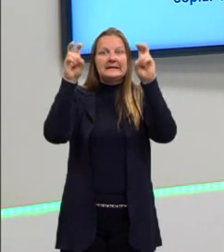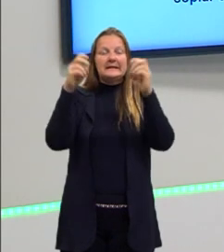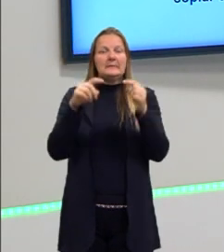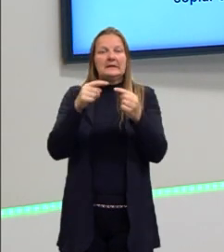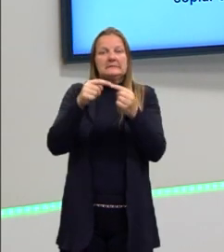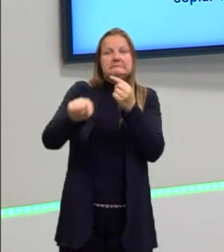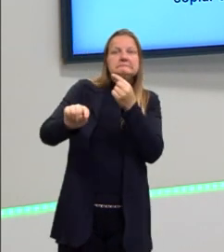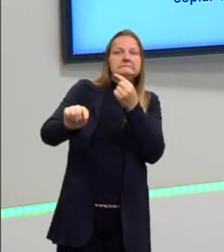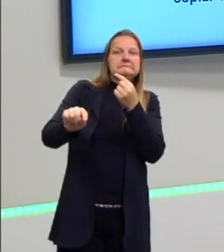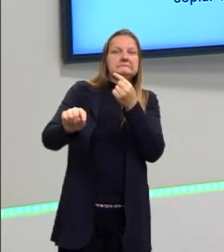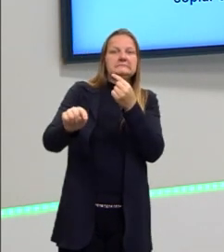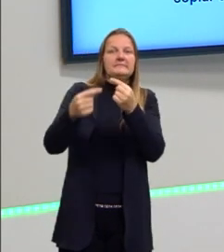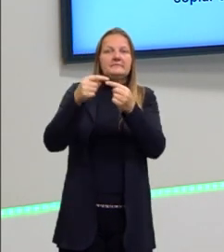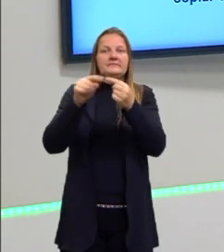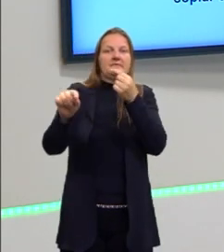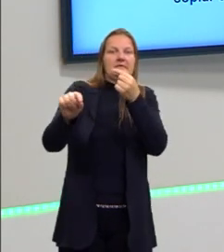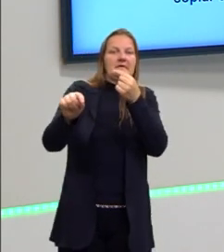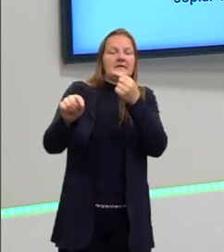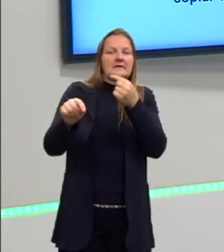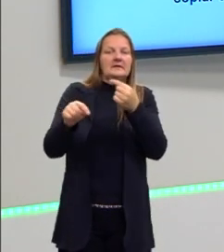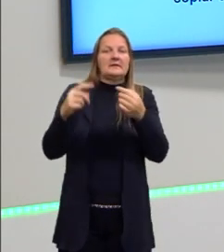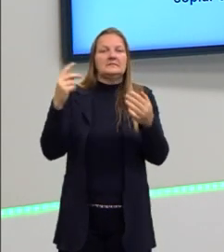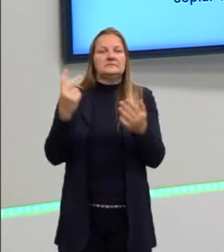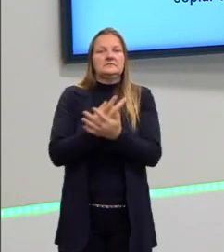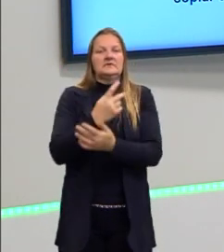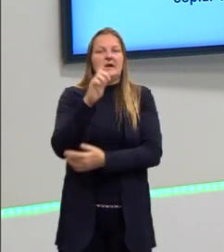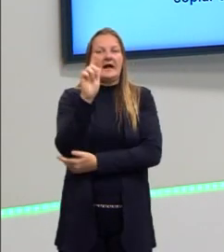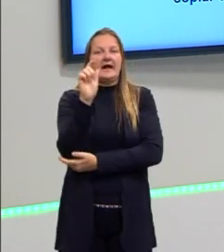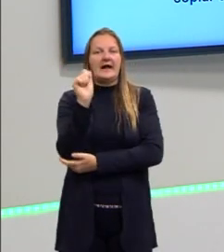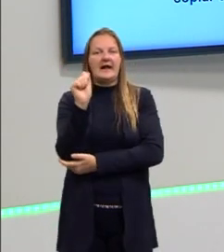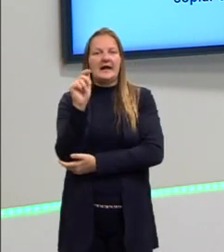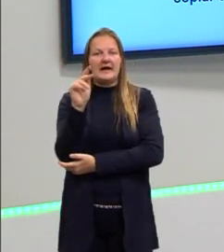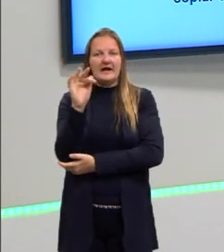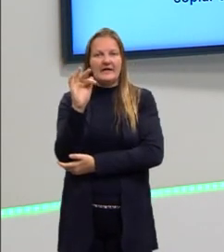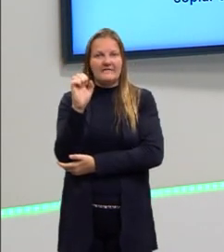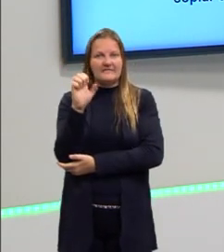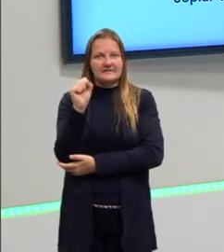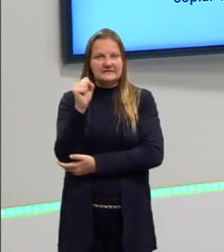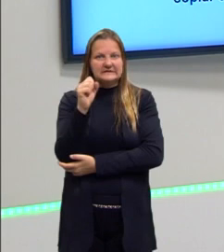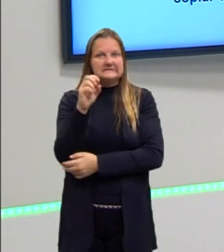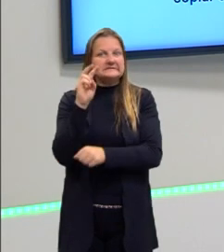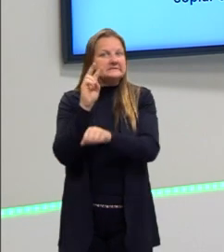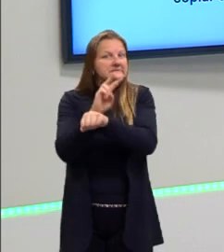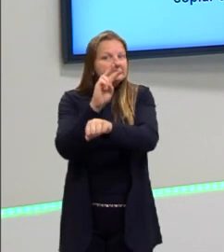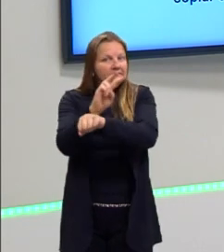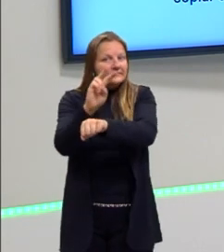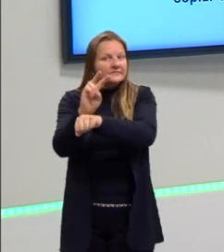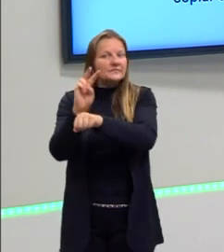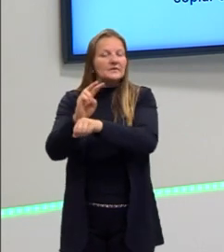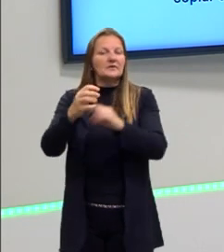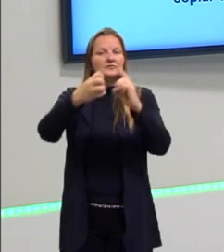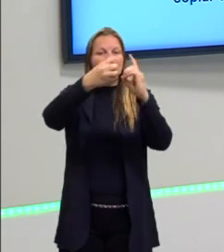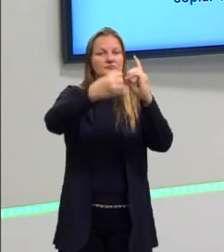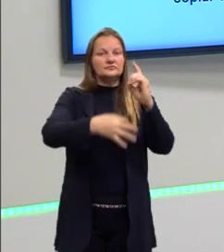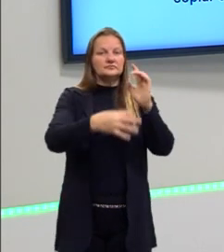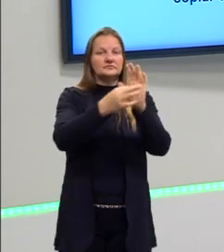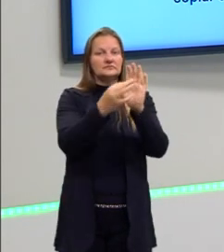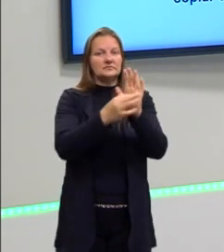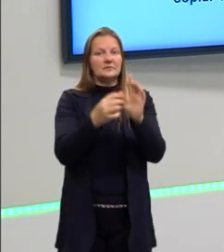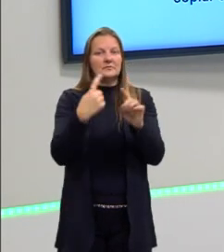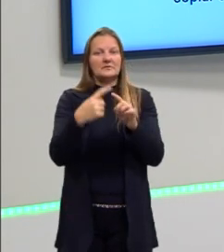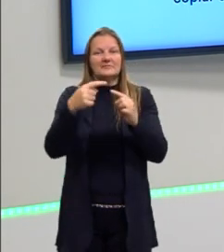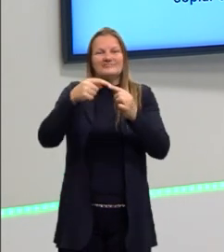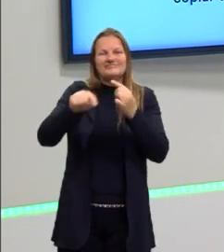tema E aí cometer essas gafes que a gente não pode no texto dissertativo-argumentativo porque